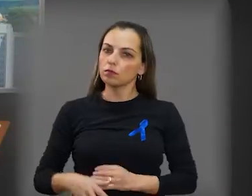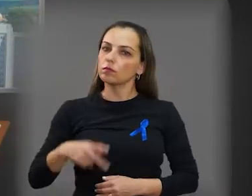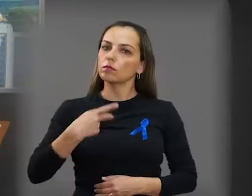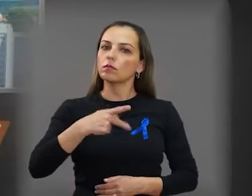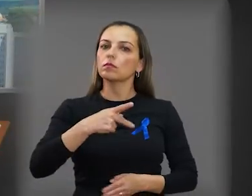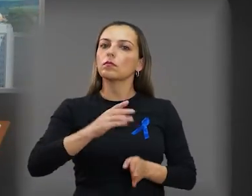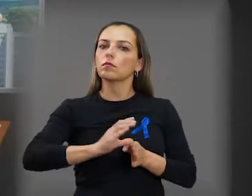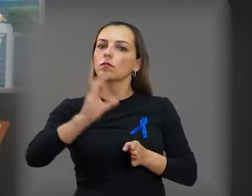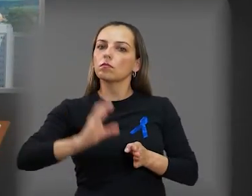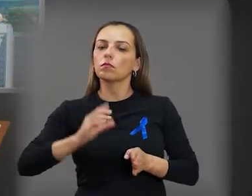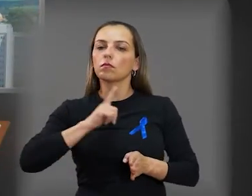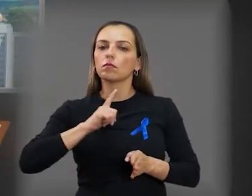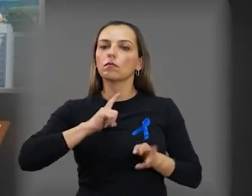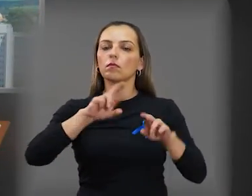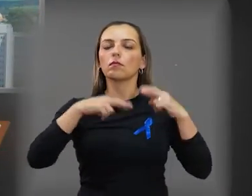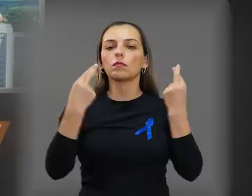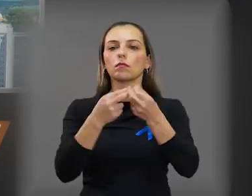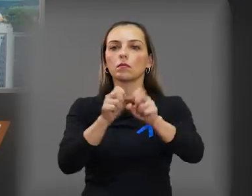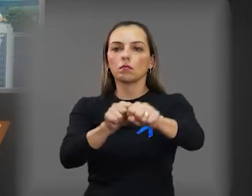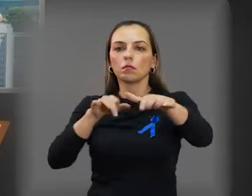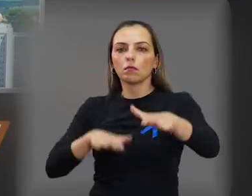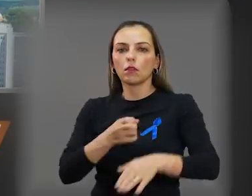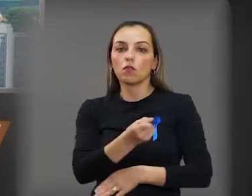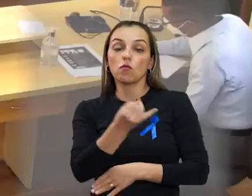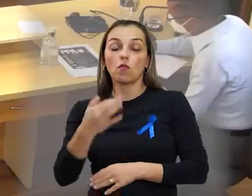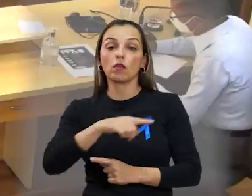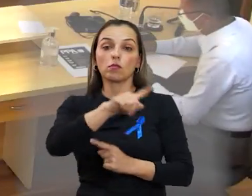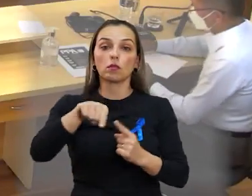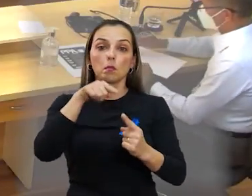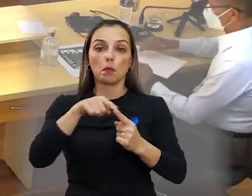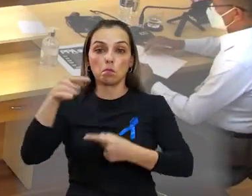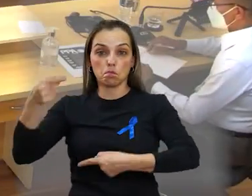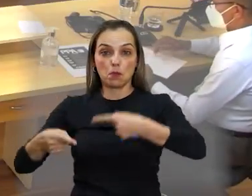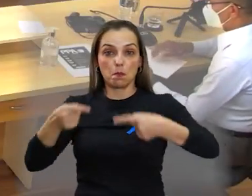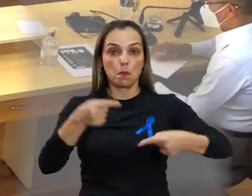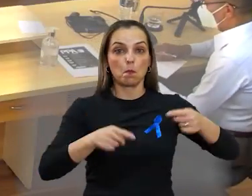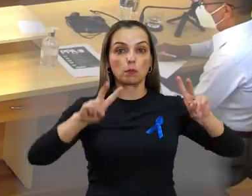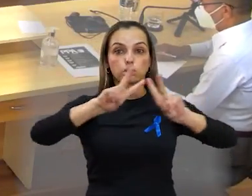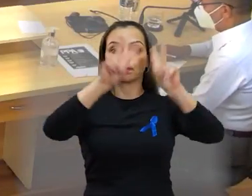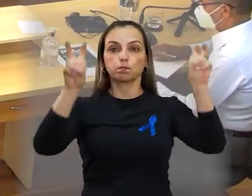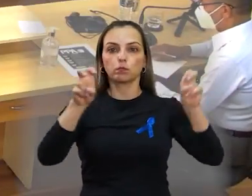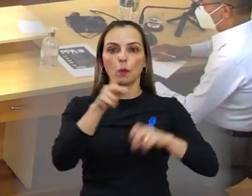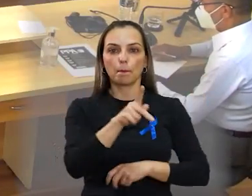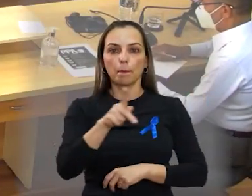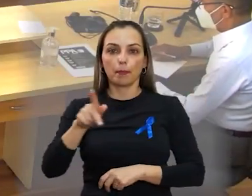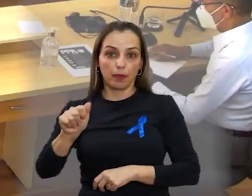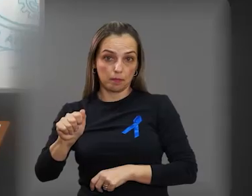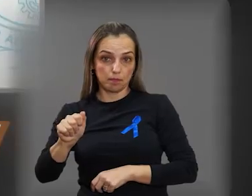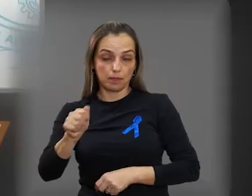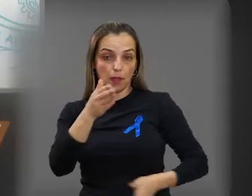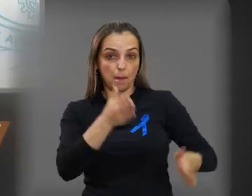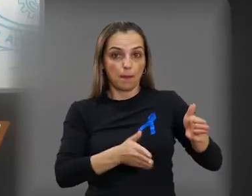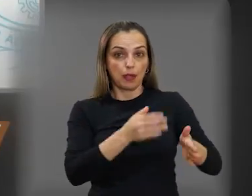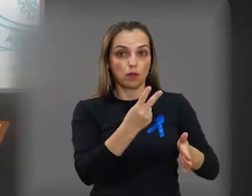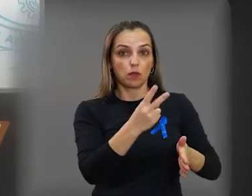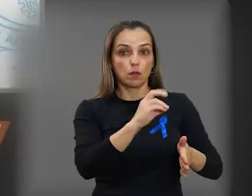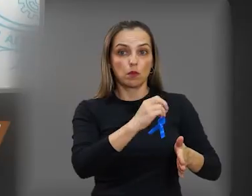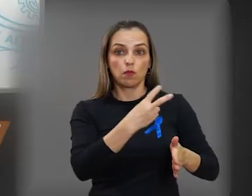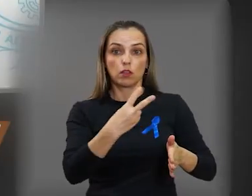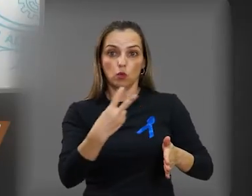e a Câmara realizou o ciclo de audiências para debater o plano plurianual PPA para o período de